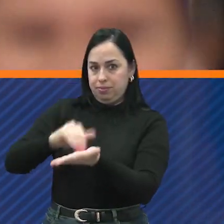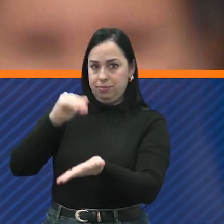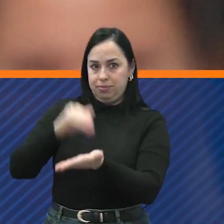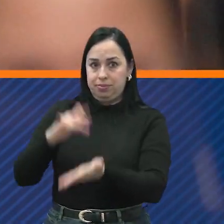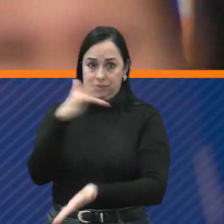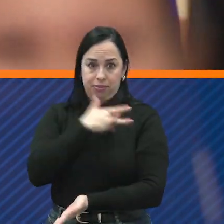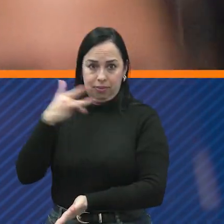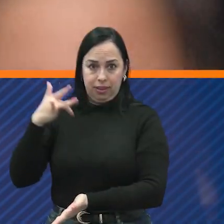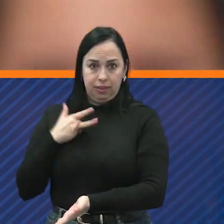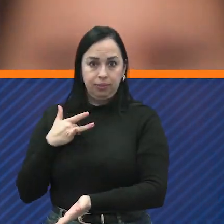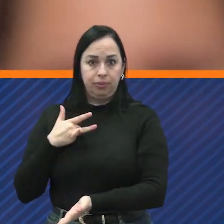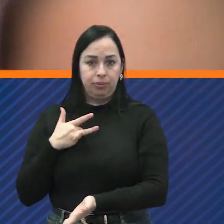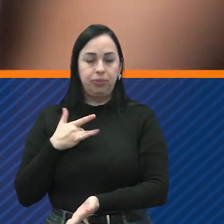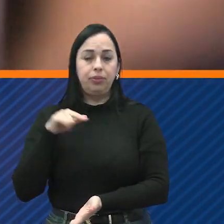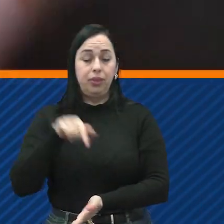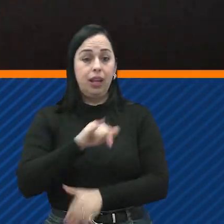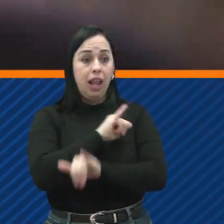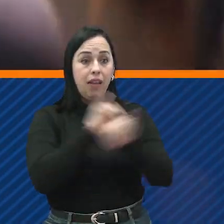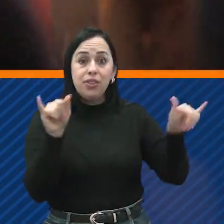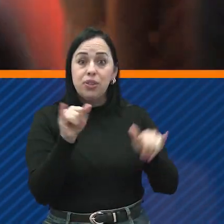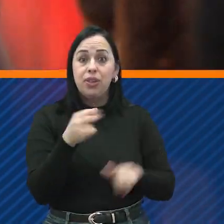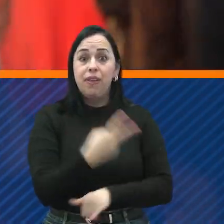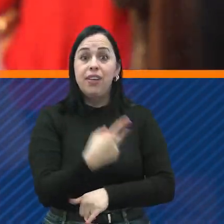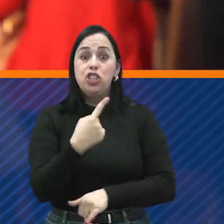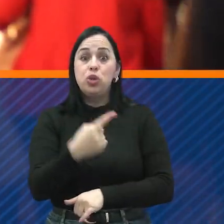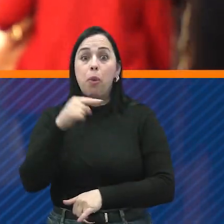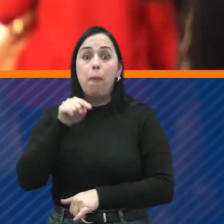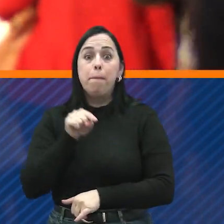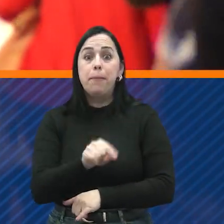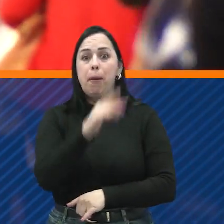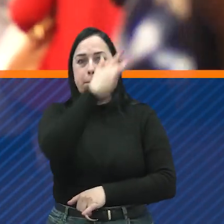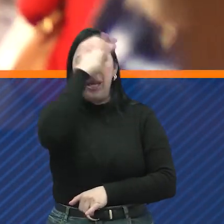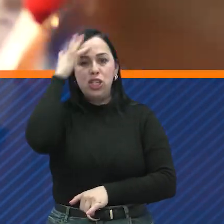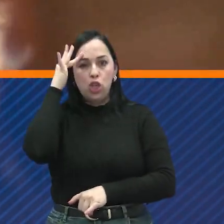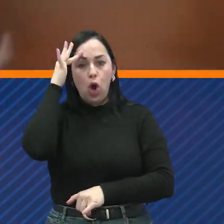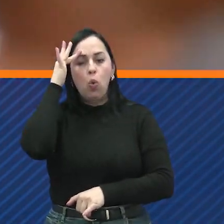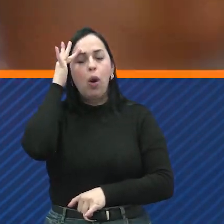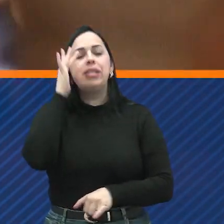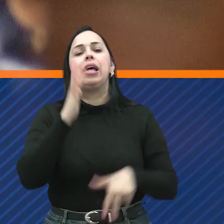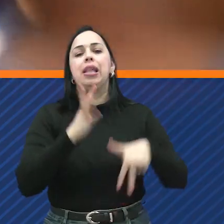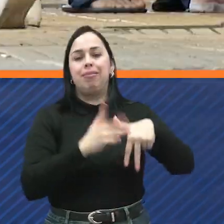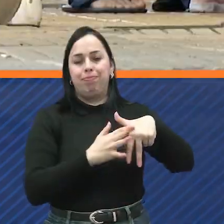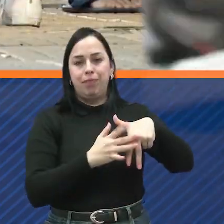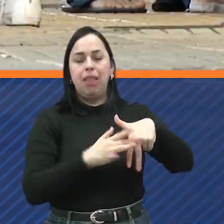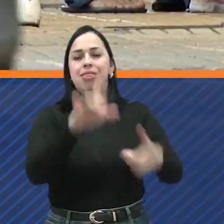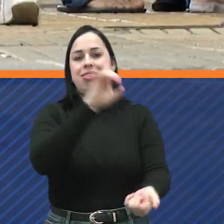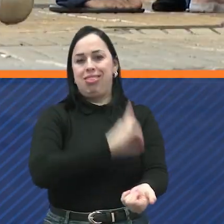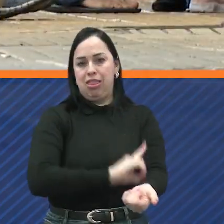dados da Secretaria Municipal da Saúde, a cidade possui